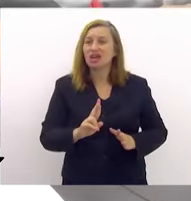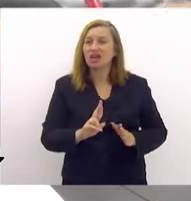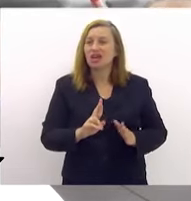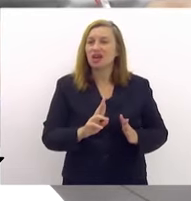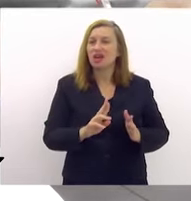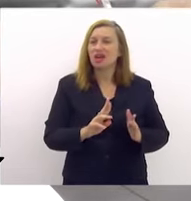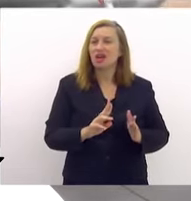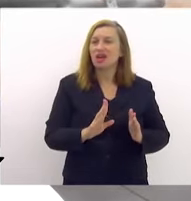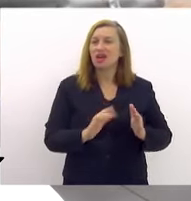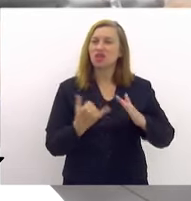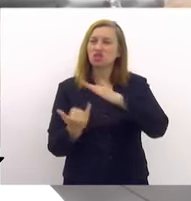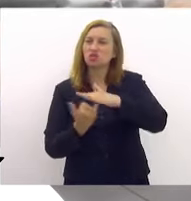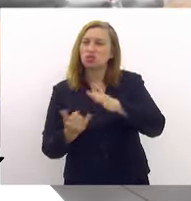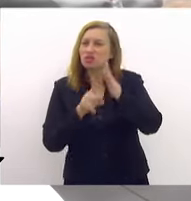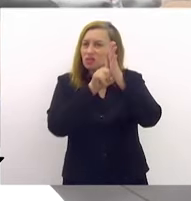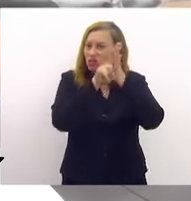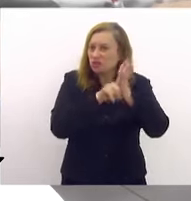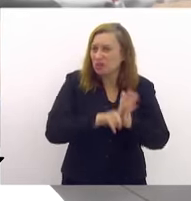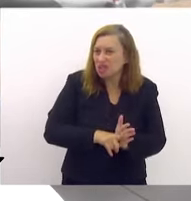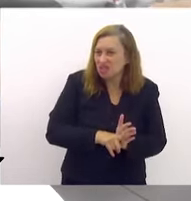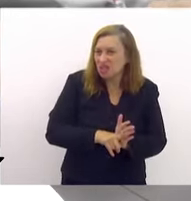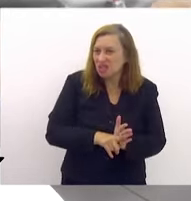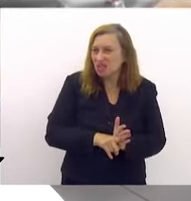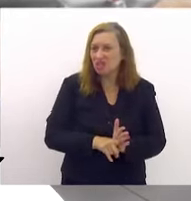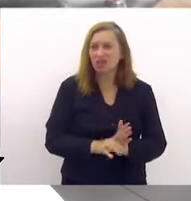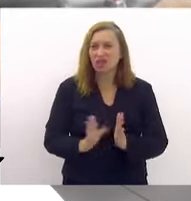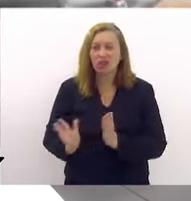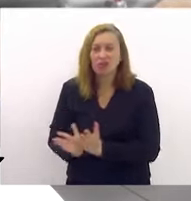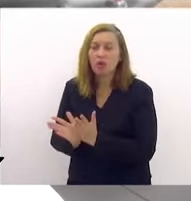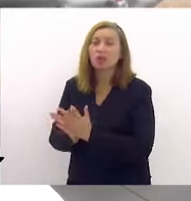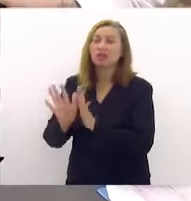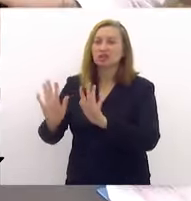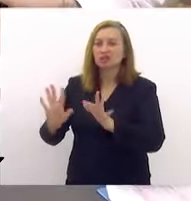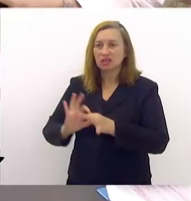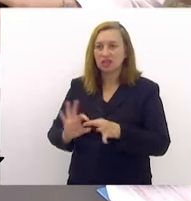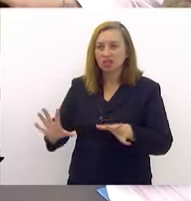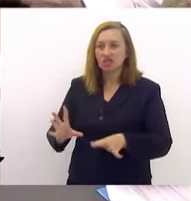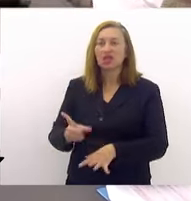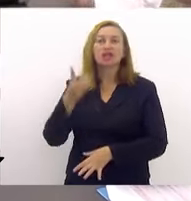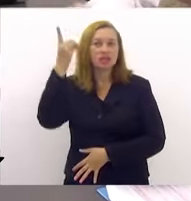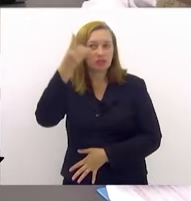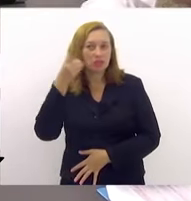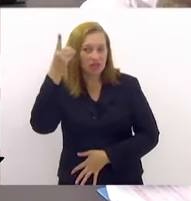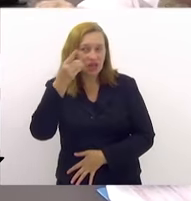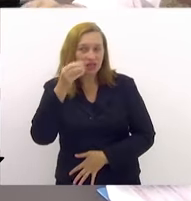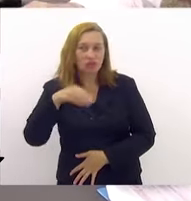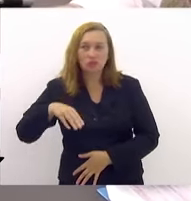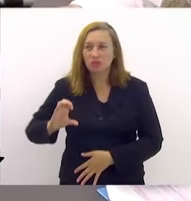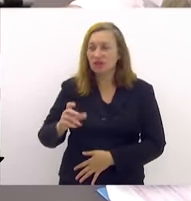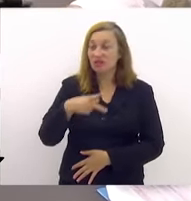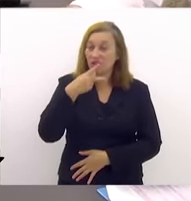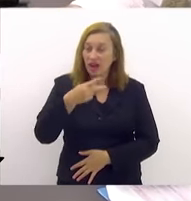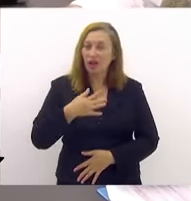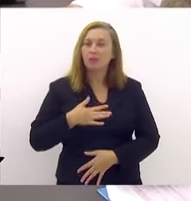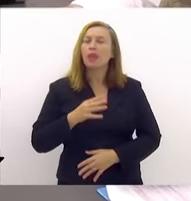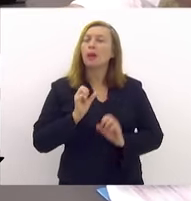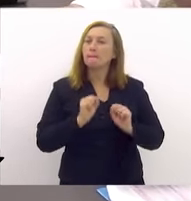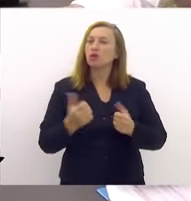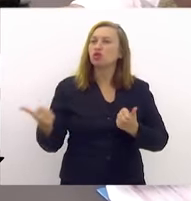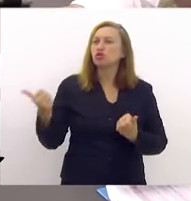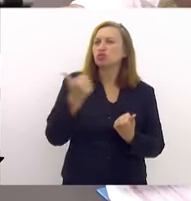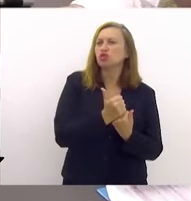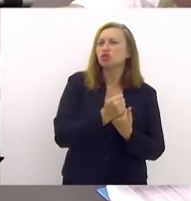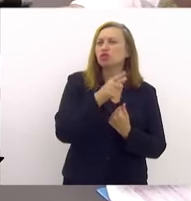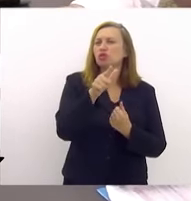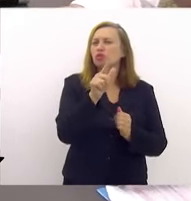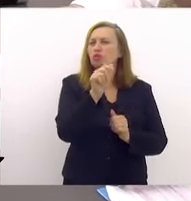é que, mesmo a diferença entre carente... Se me permite uma parte, deputado Mink, e a parte do aparte, na verdade, a gente pode substituir isso aqui por